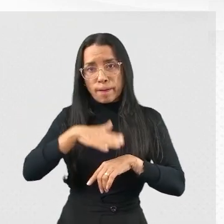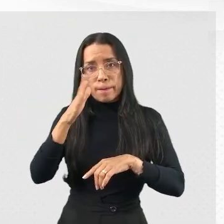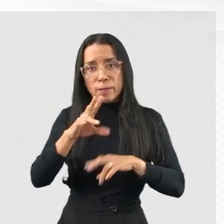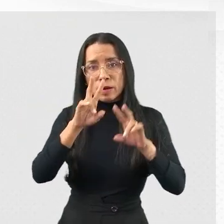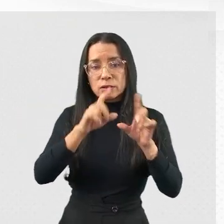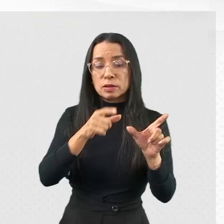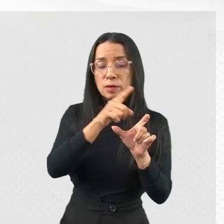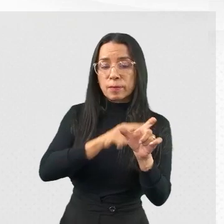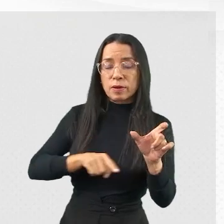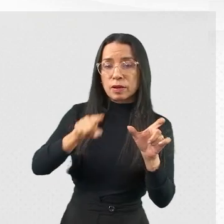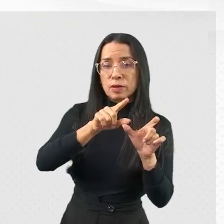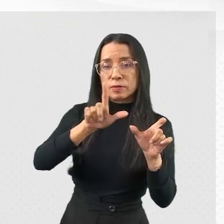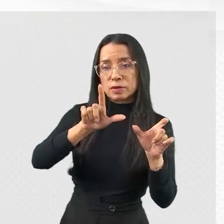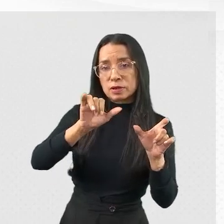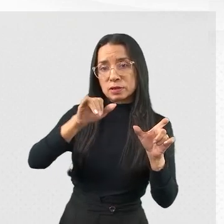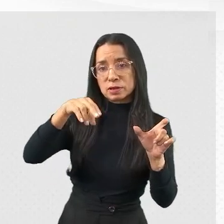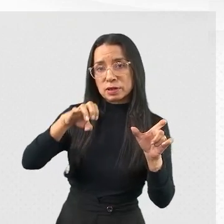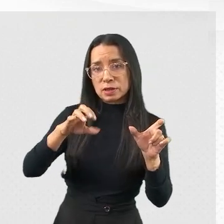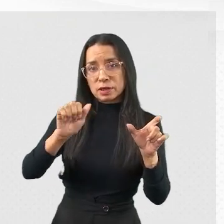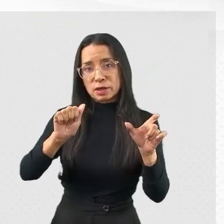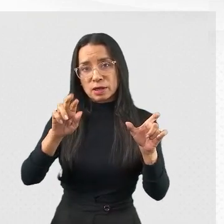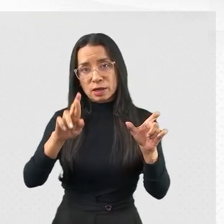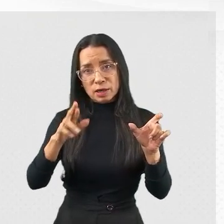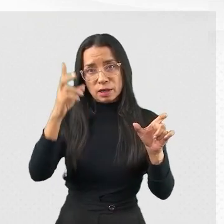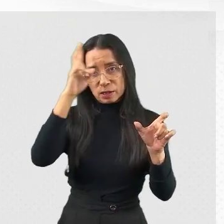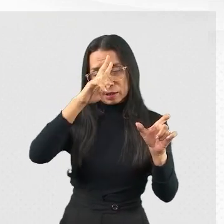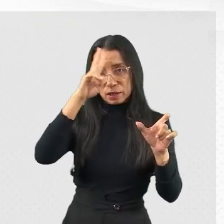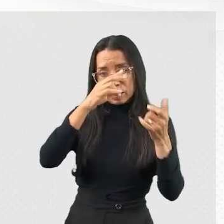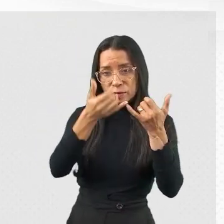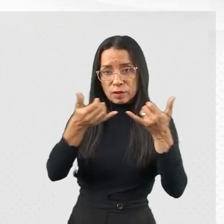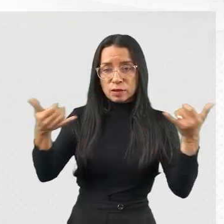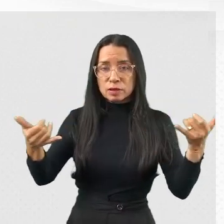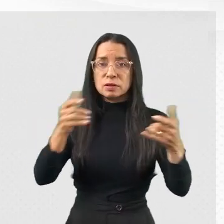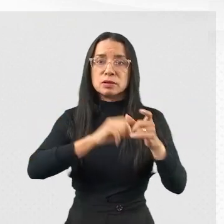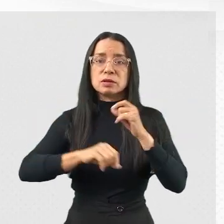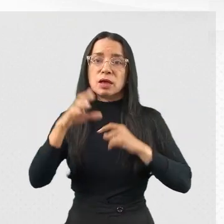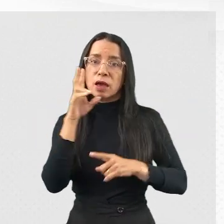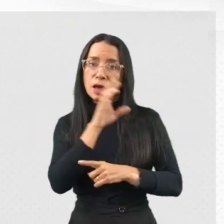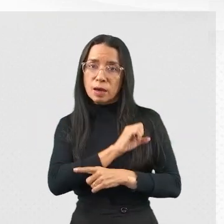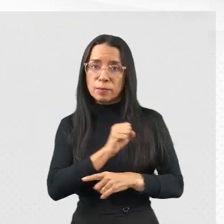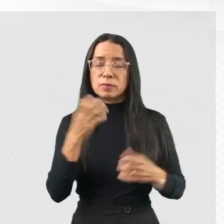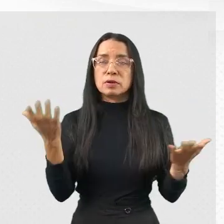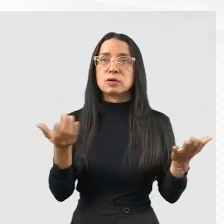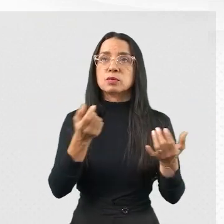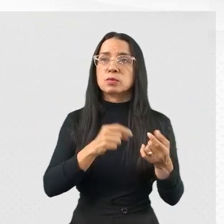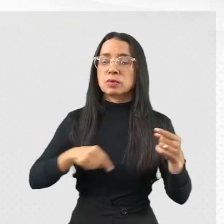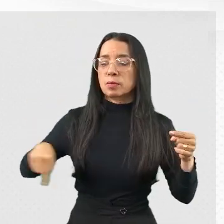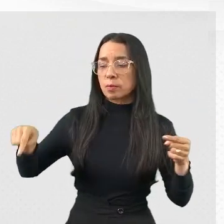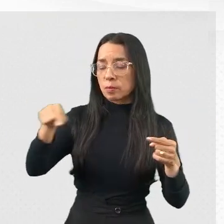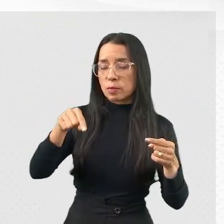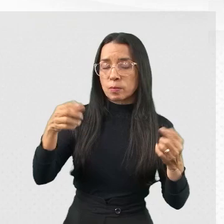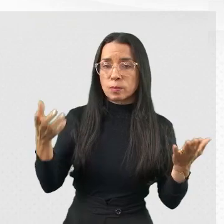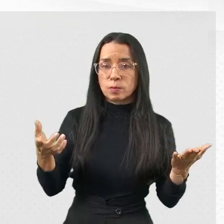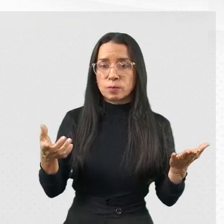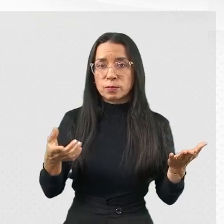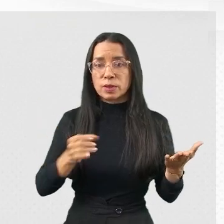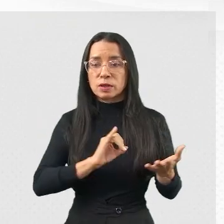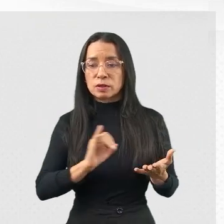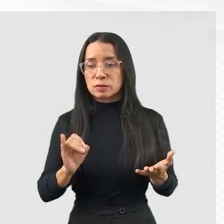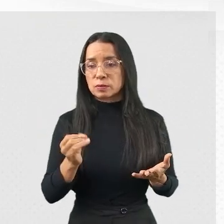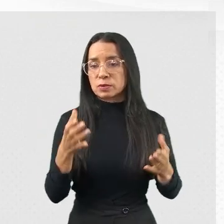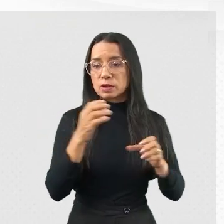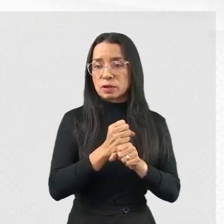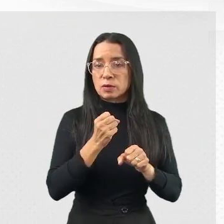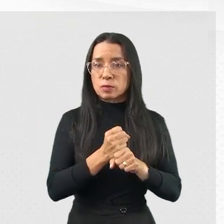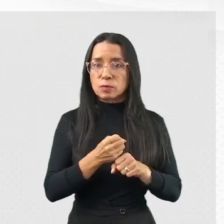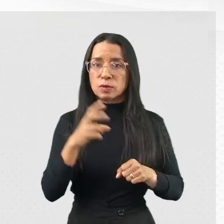termo. Linear, lembra, linha. É a rapidez com que você percorre essa linha. Se eu quiser calcular a velocidade linear,